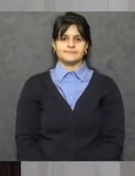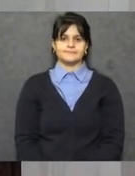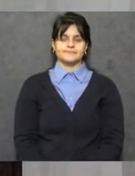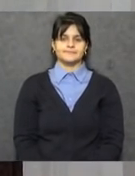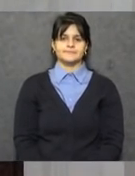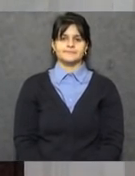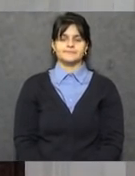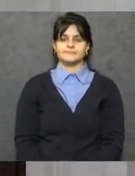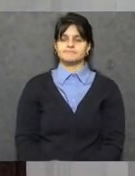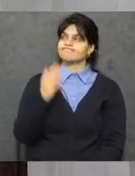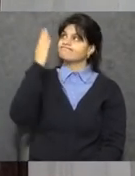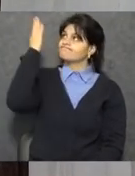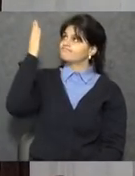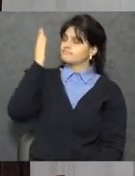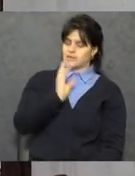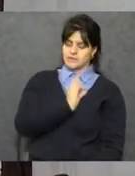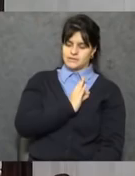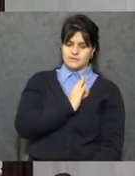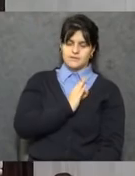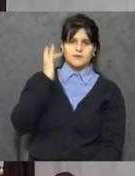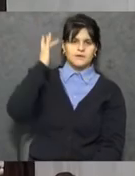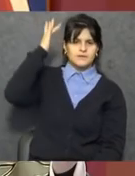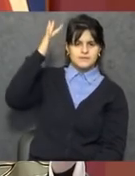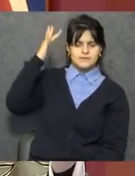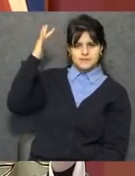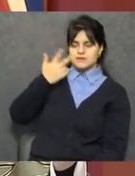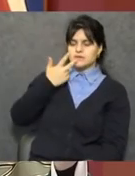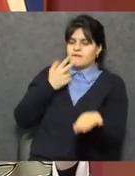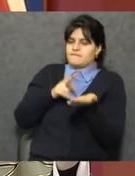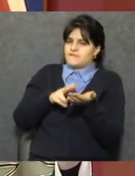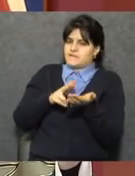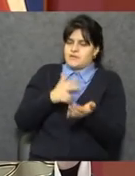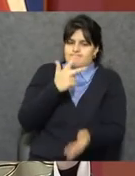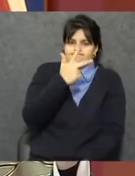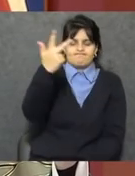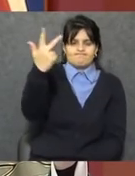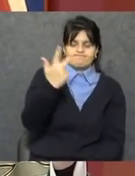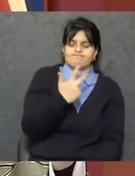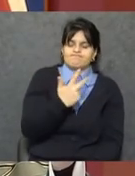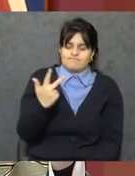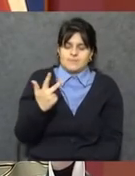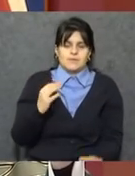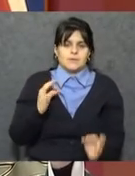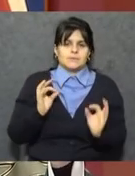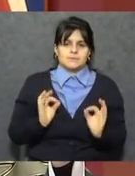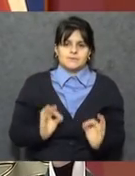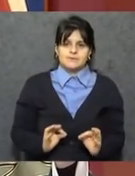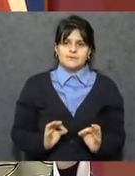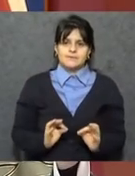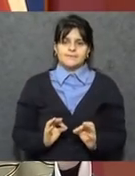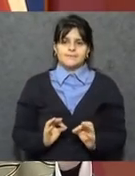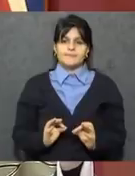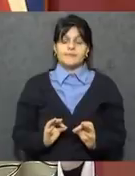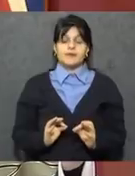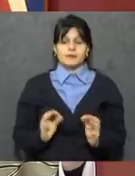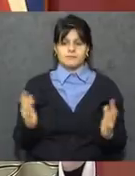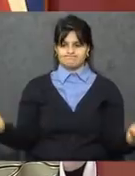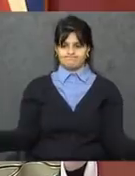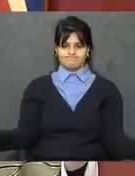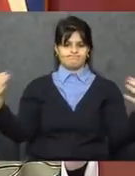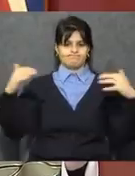Vós, Senhor, sois verdadeiramente santo, sois a fonte de toda a santidade. Reunidos na vossa